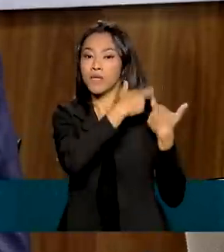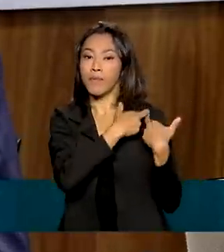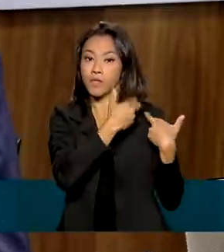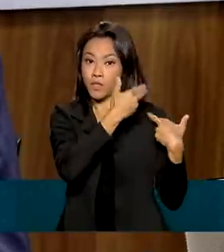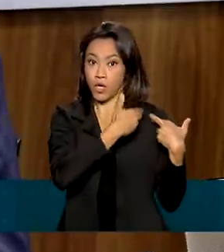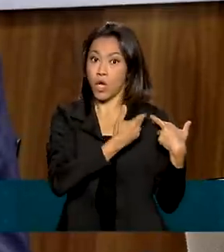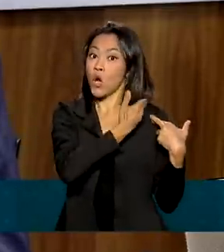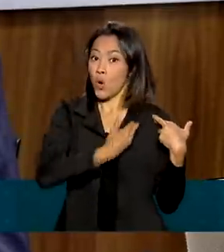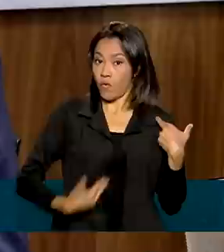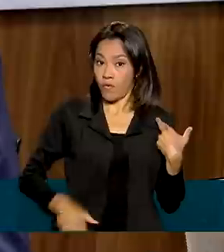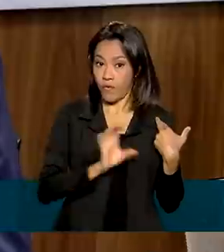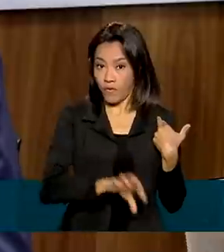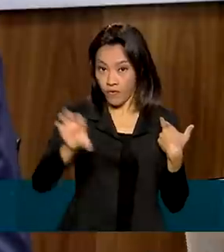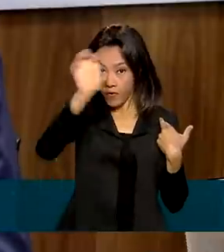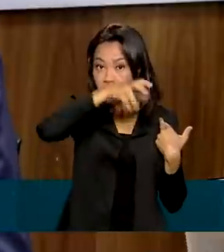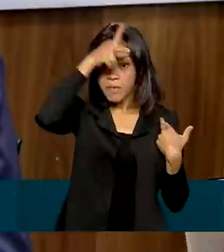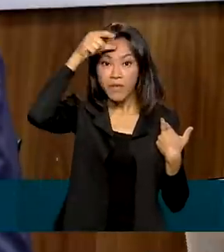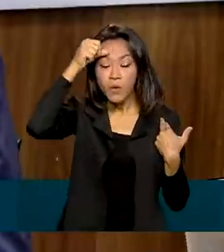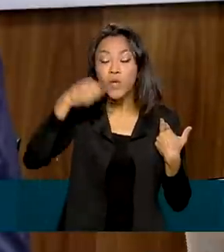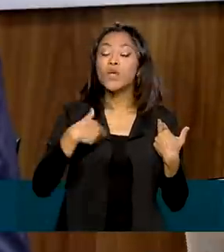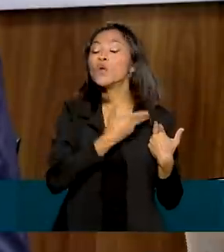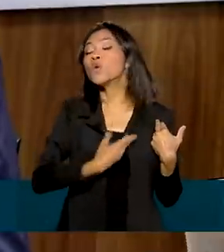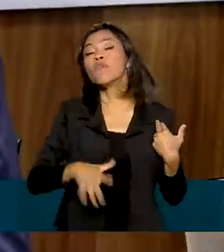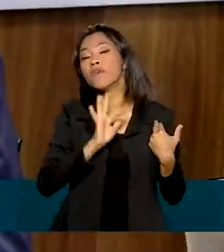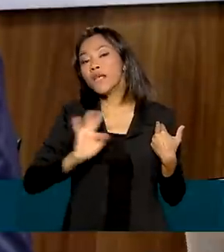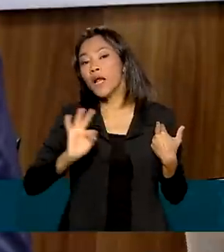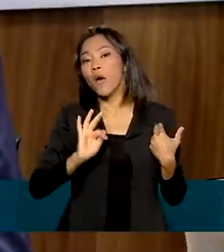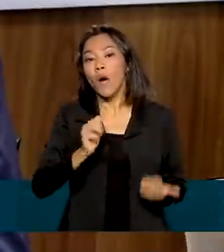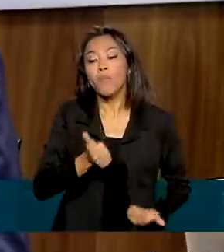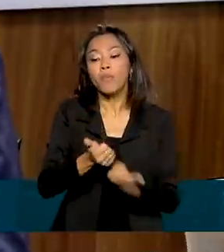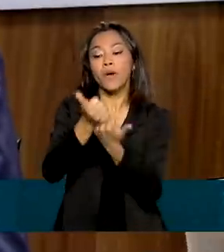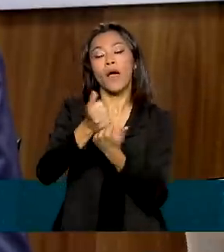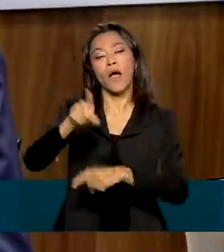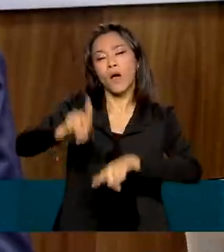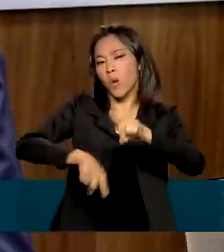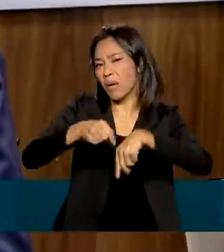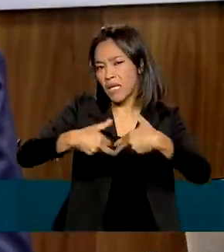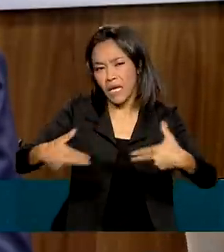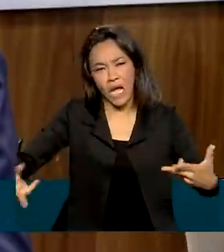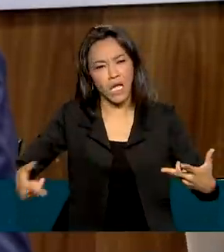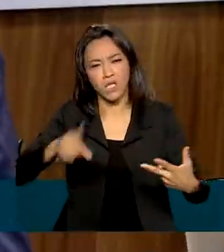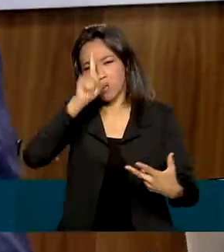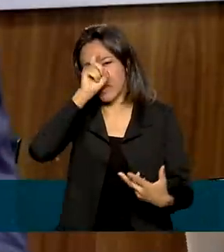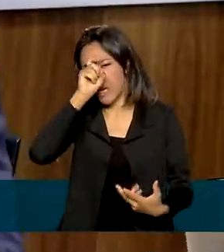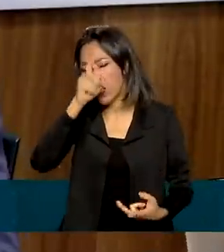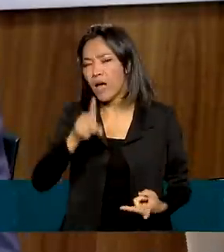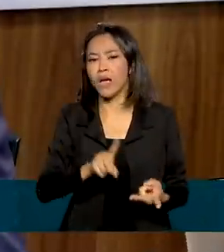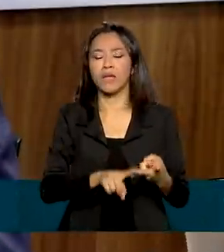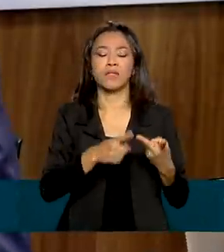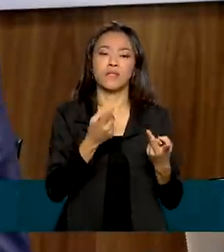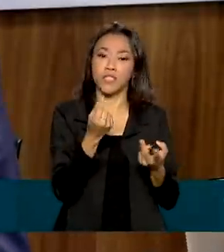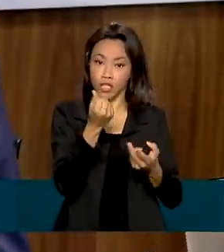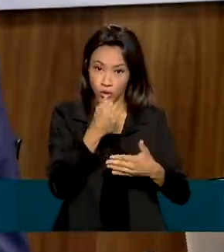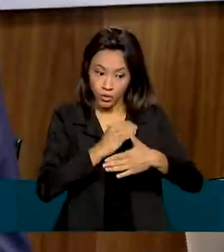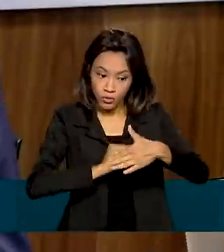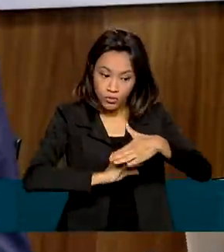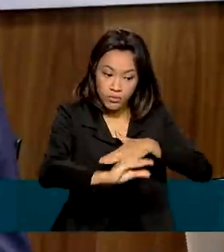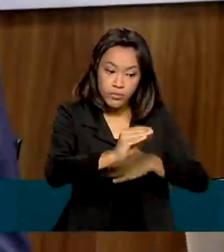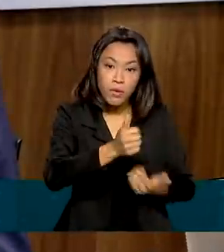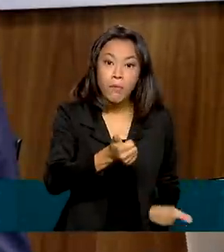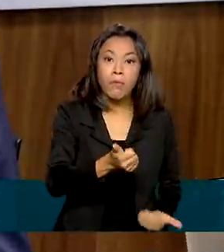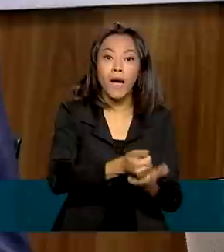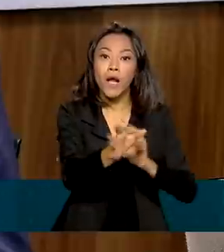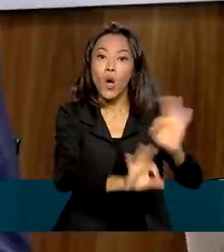couve ao governo federal meios material oxigênio material hospitalar recursos para